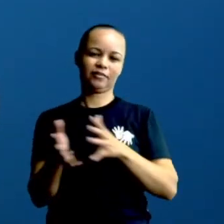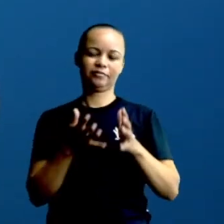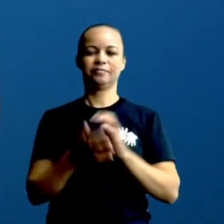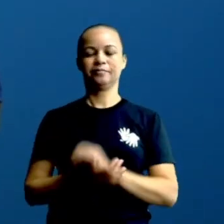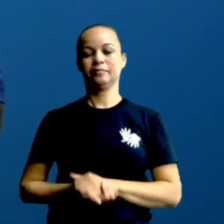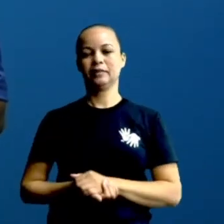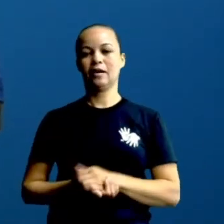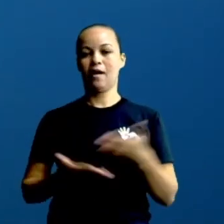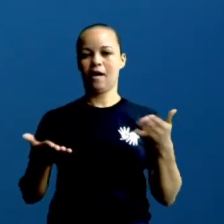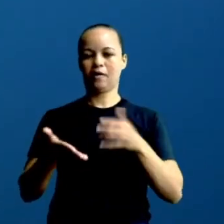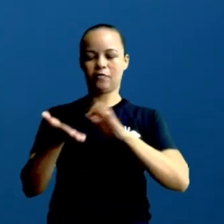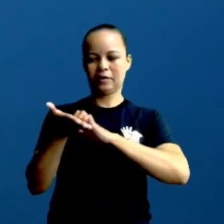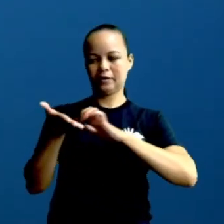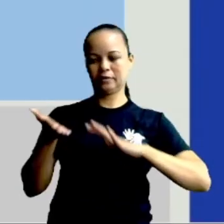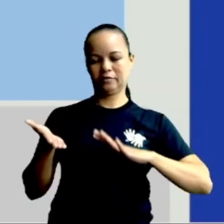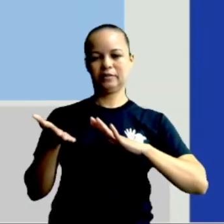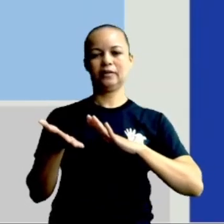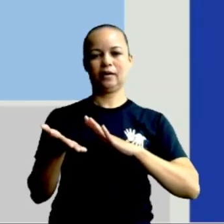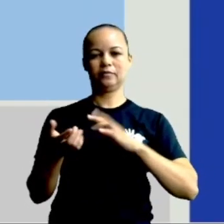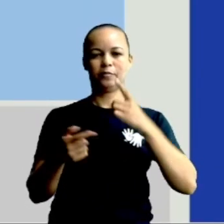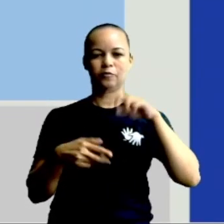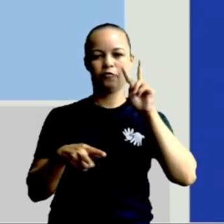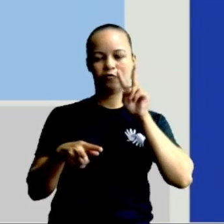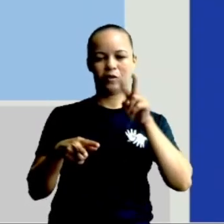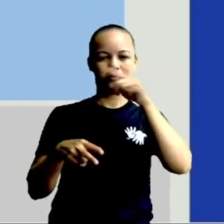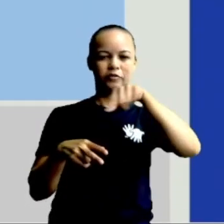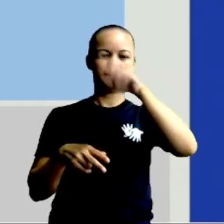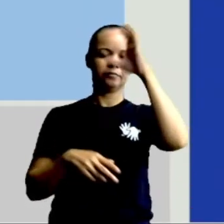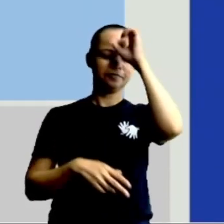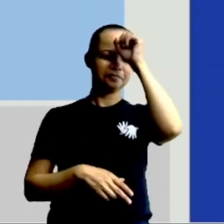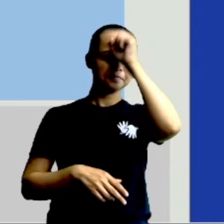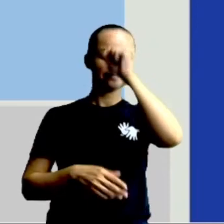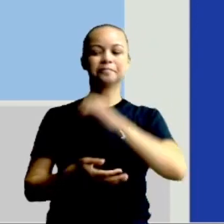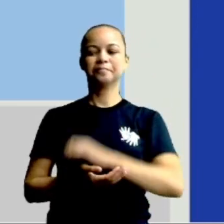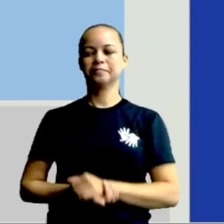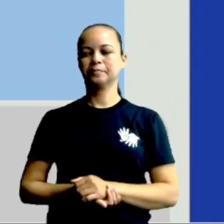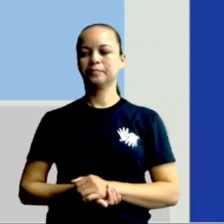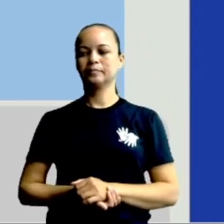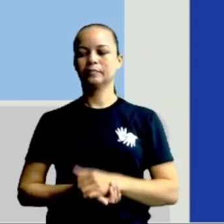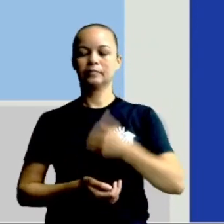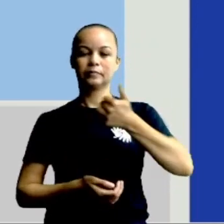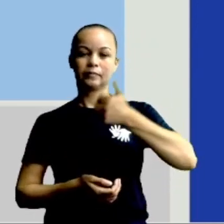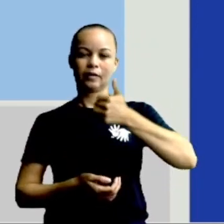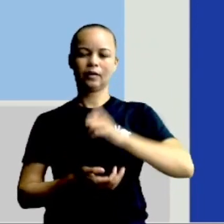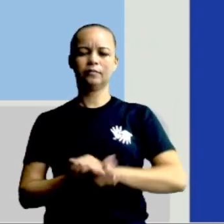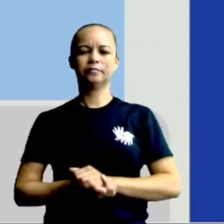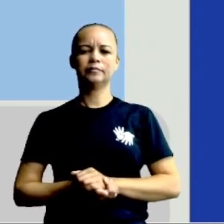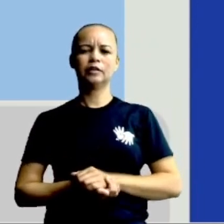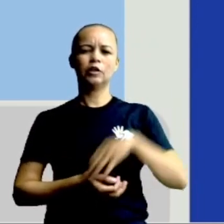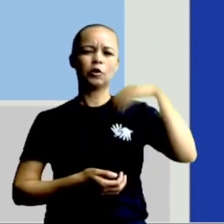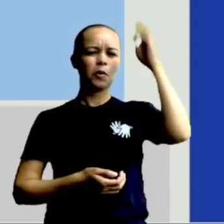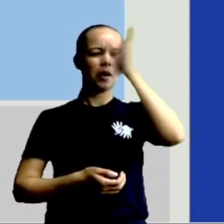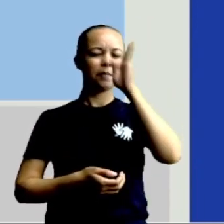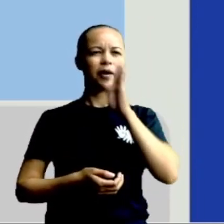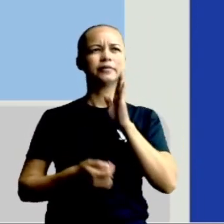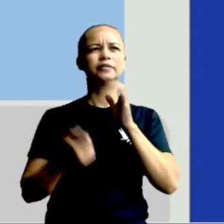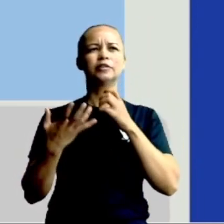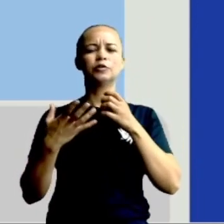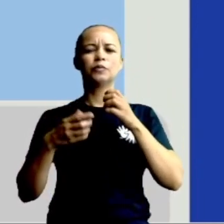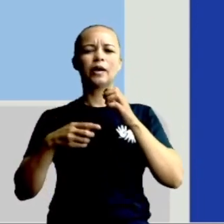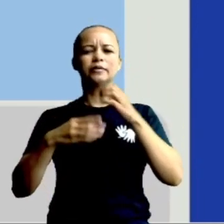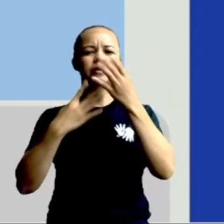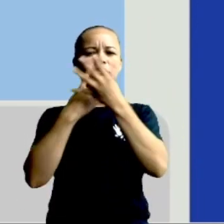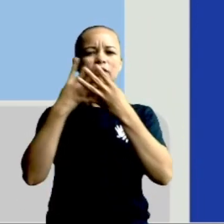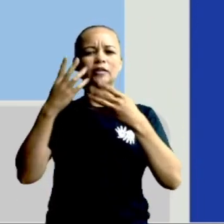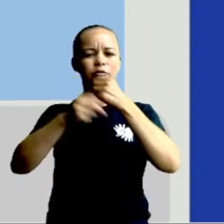as atividades. Vamos ver o que vocês aprenderam. Vamos lá. 1. No Brasil, as estações do ano não